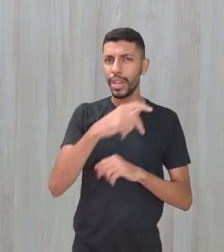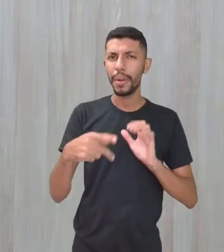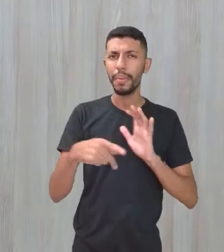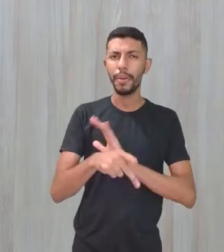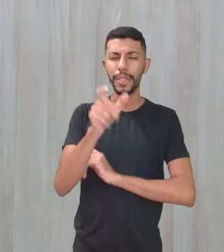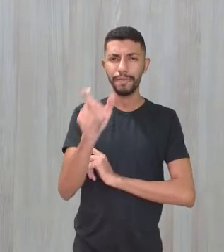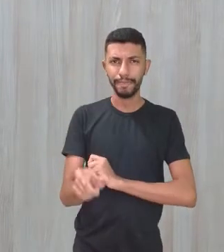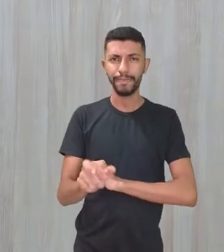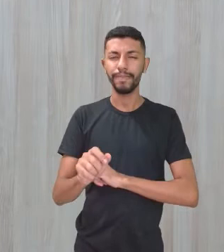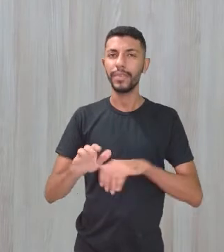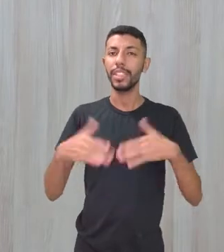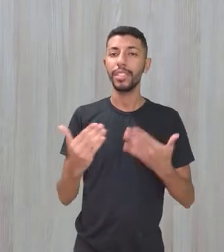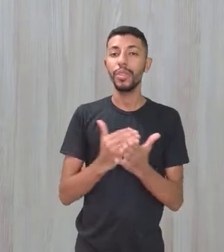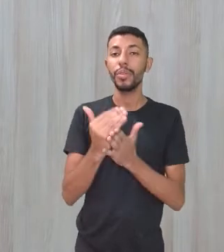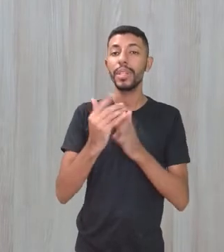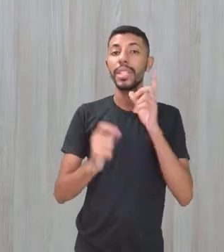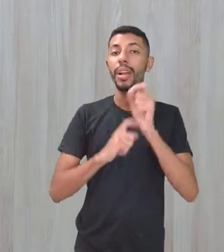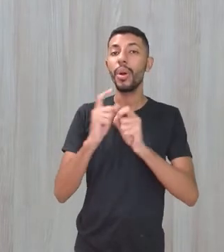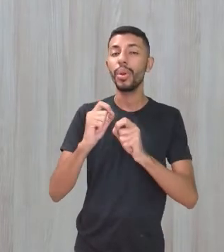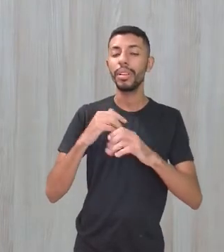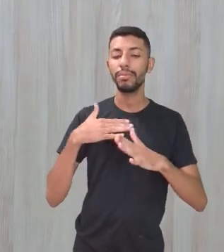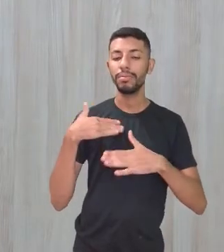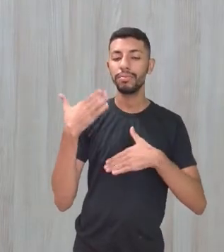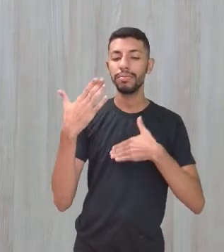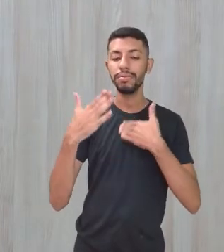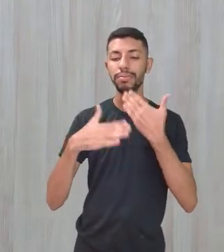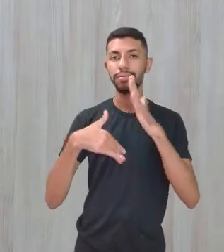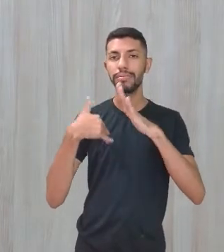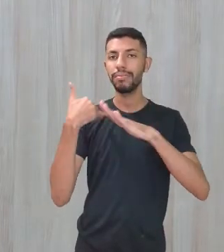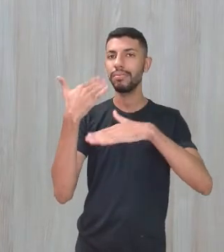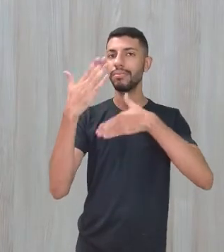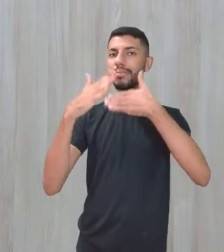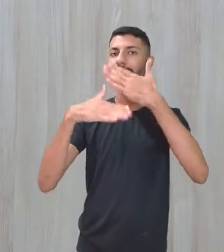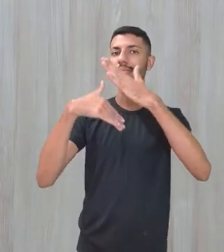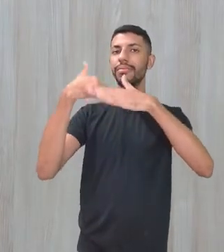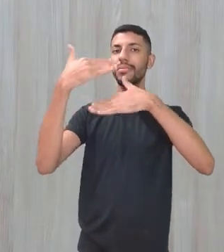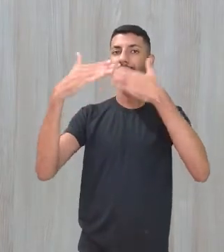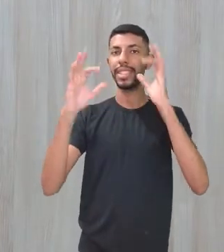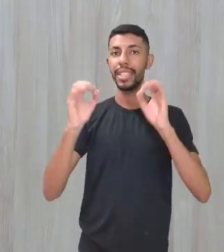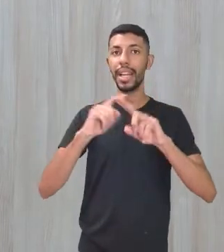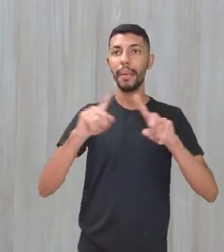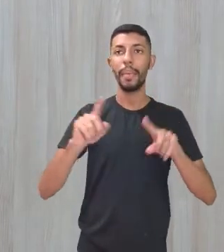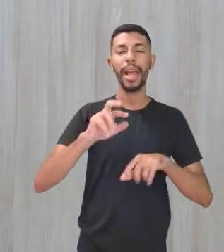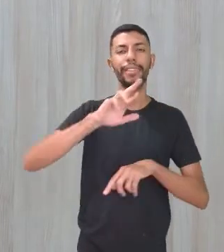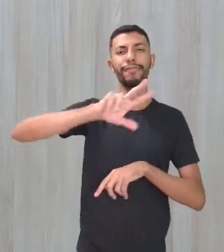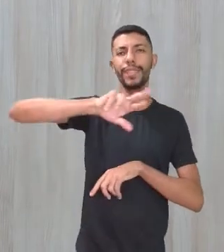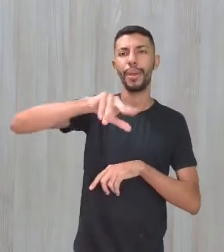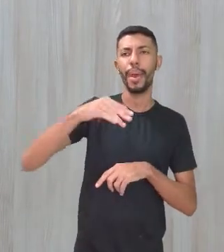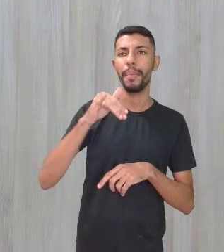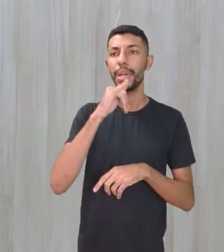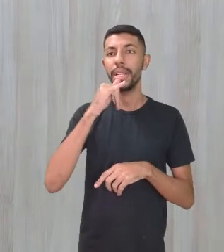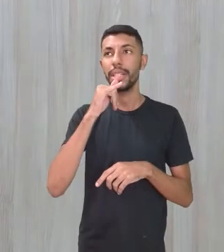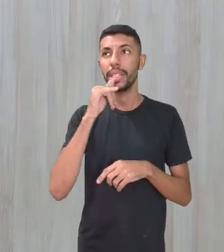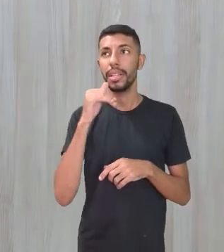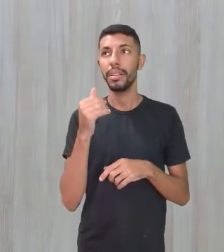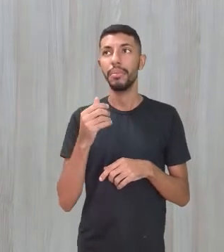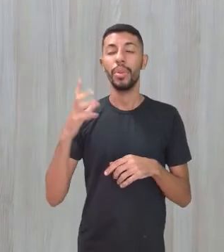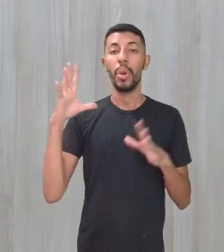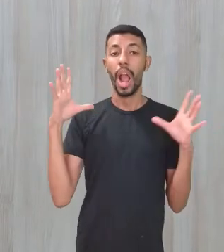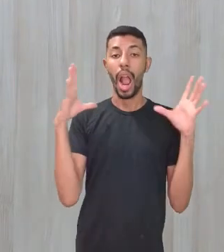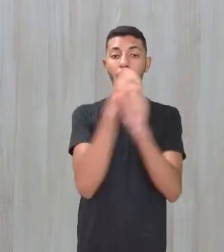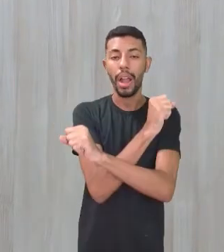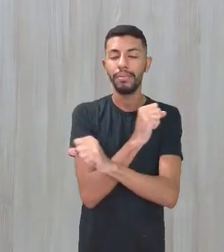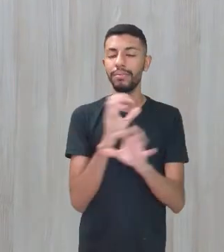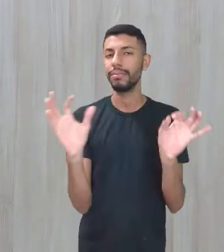aí ele vai começar a ir evoluindo. Agora, nada da noite para o dia, nada é muito